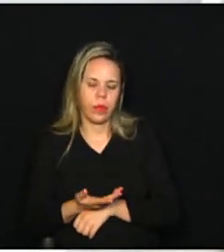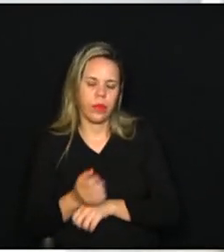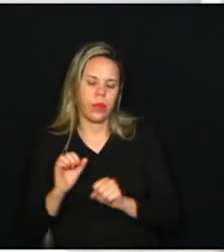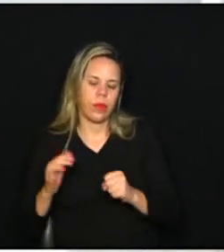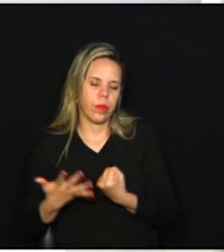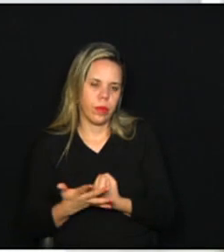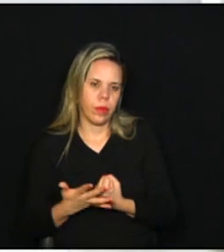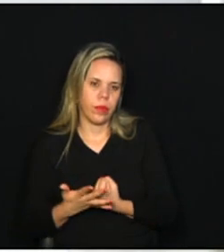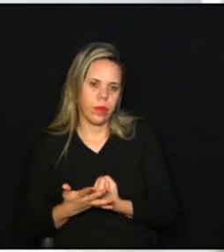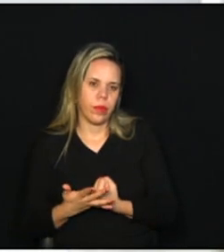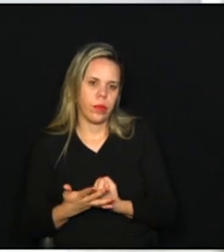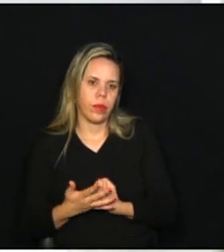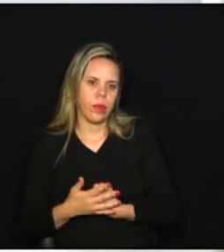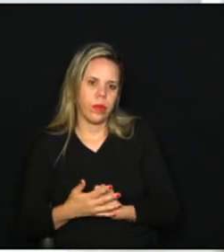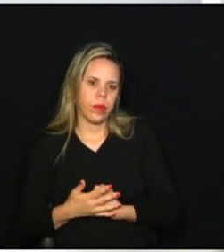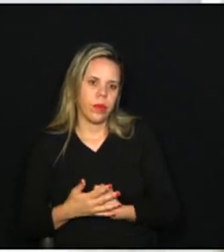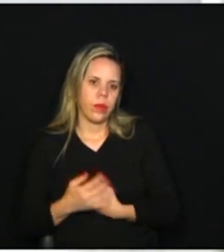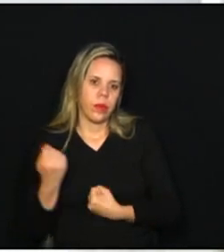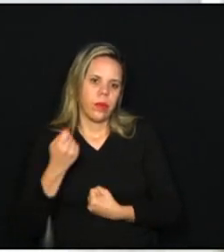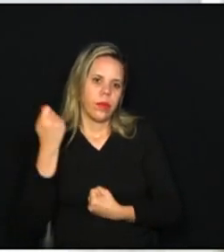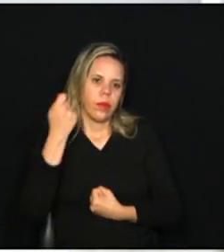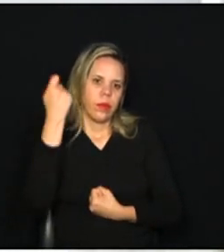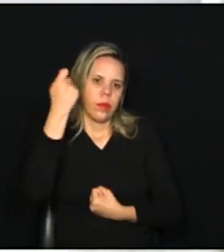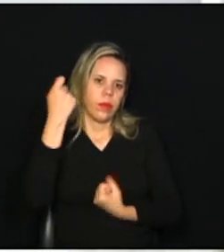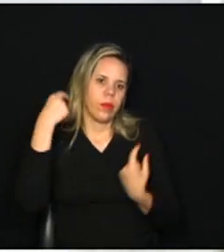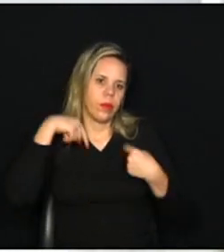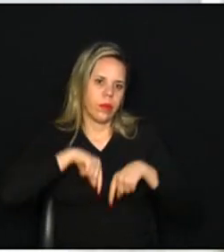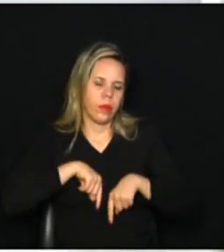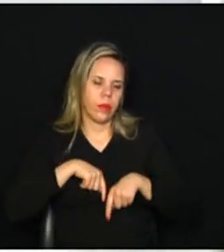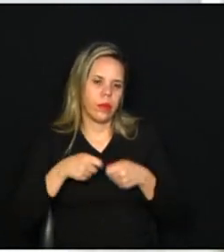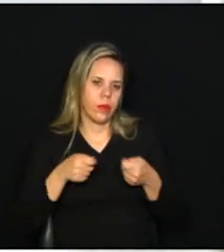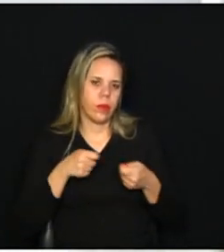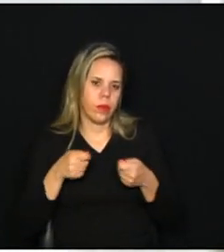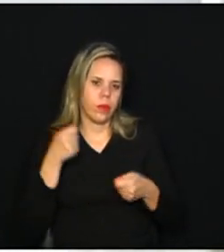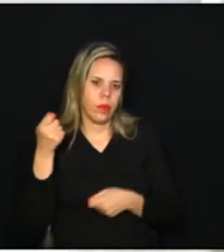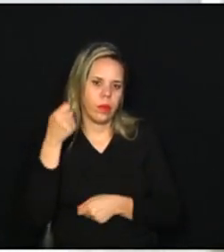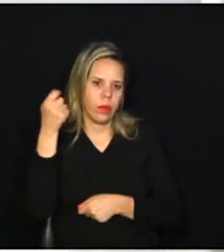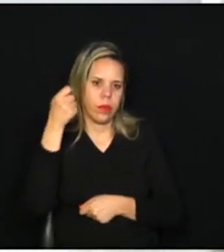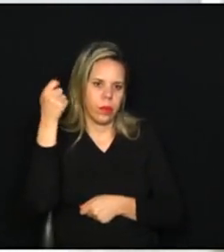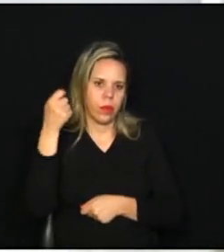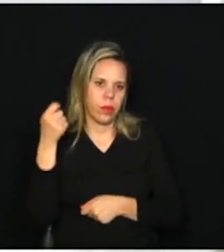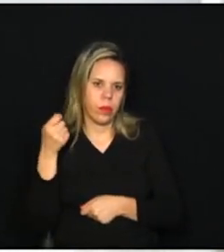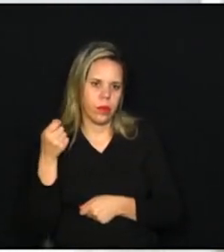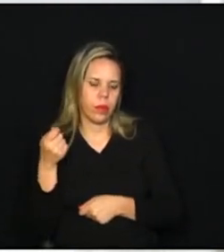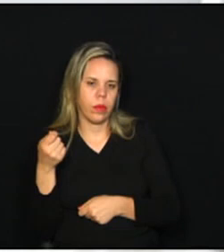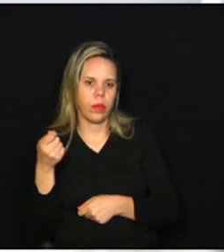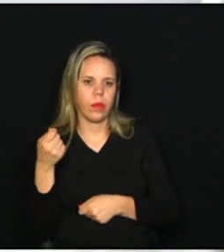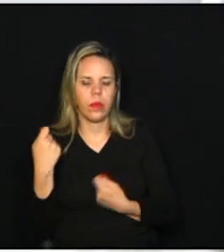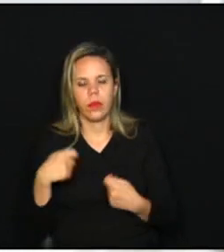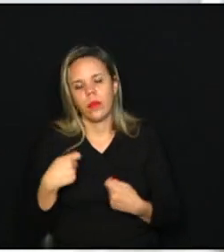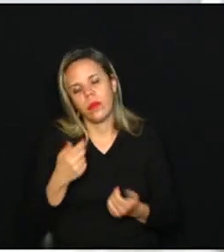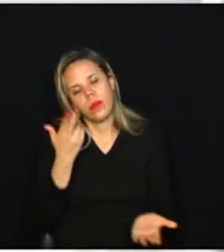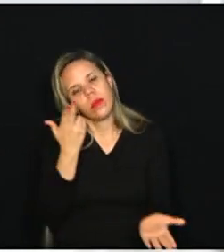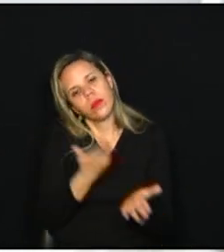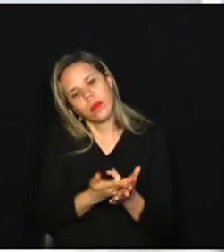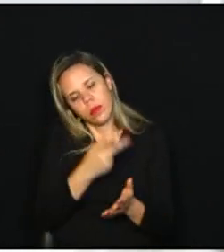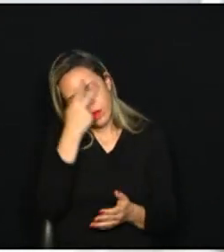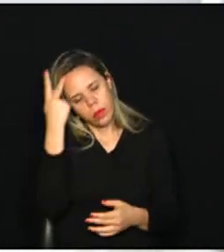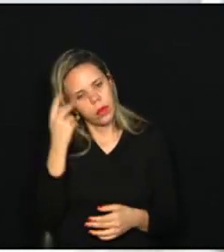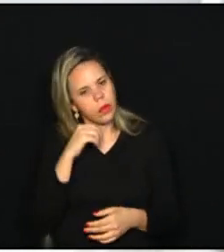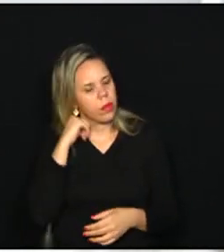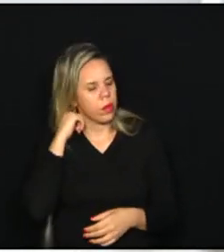COVID ele tem agravamento, caso moderado e grave, com necessidade de atenção hospitalar, uma pessoa ela